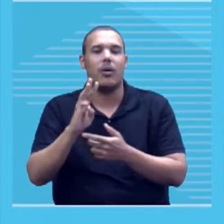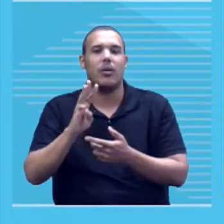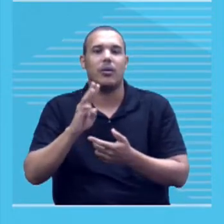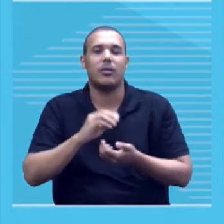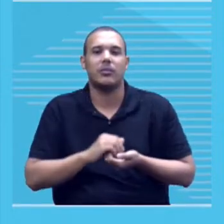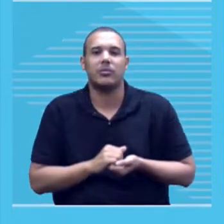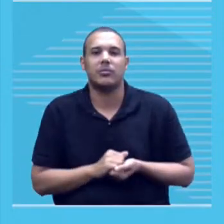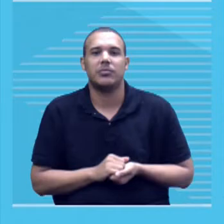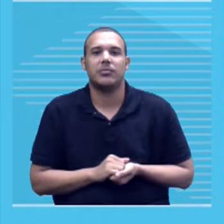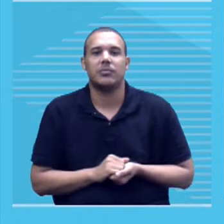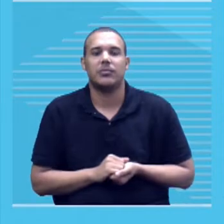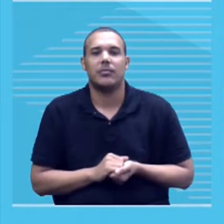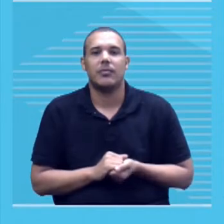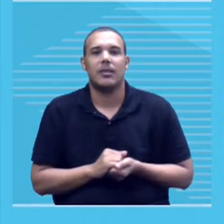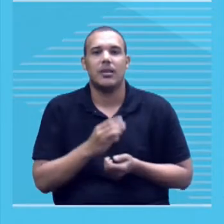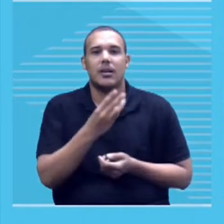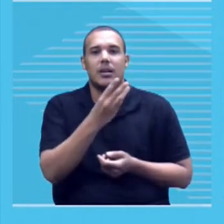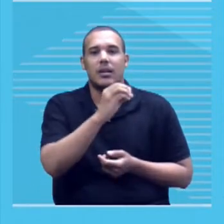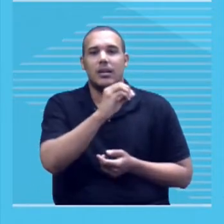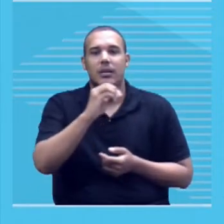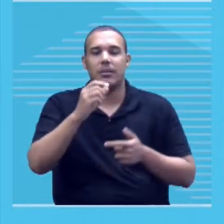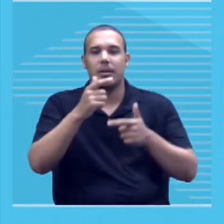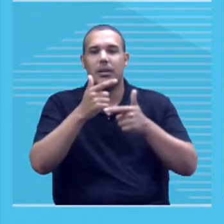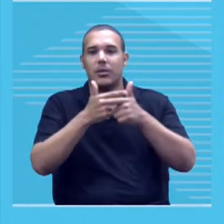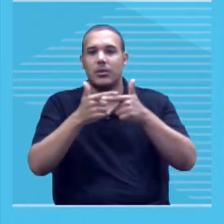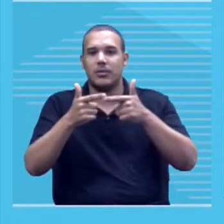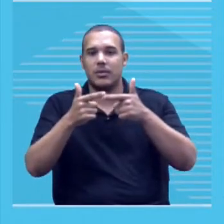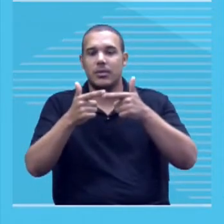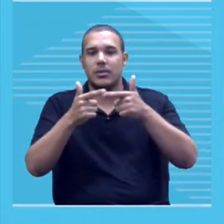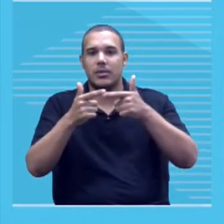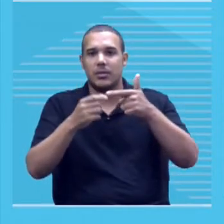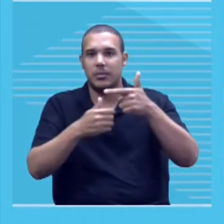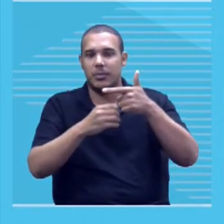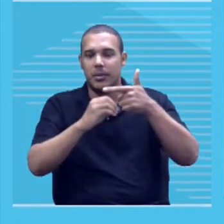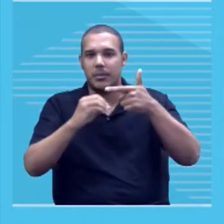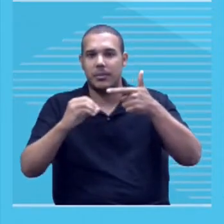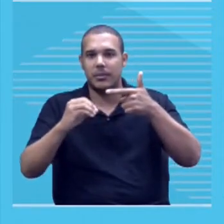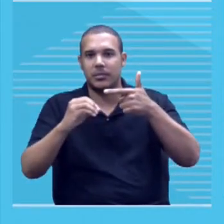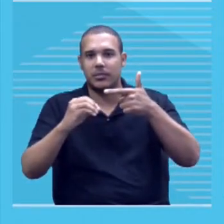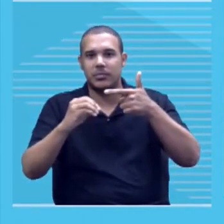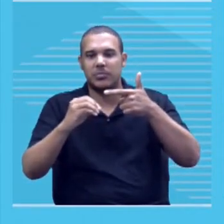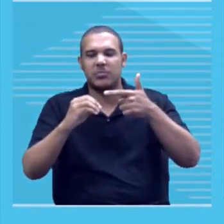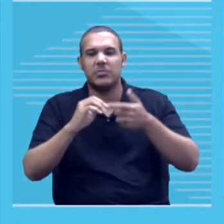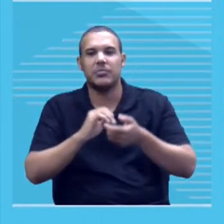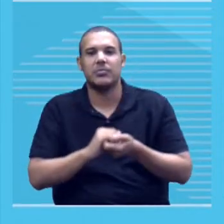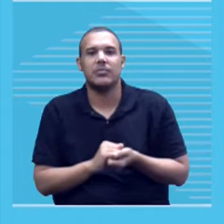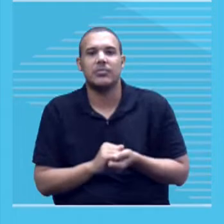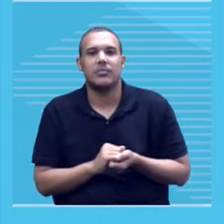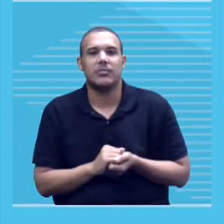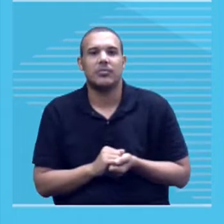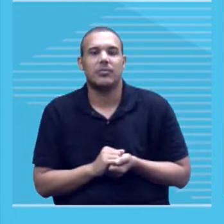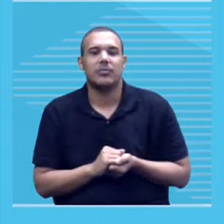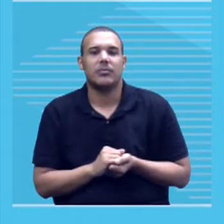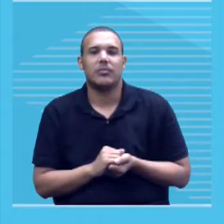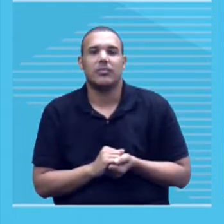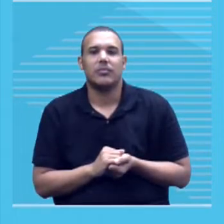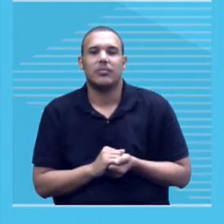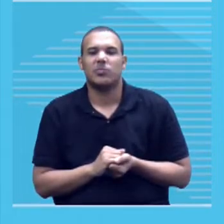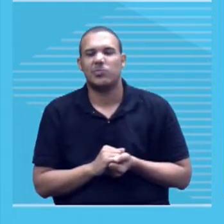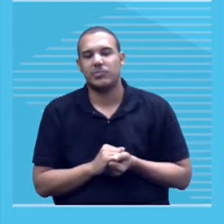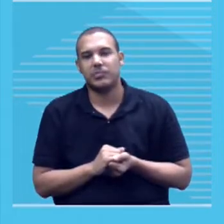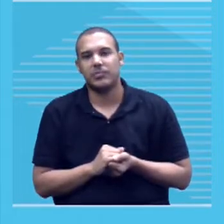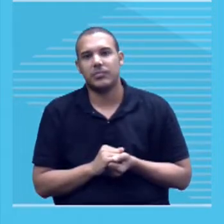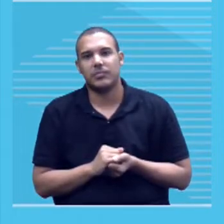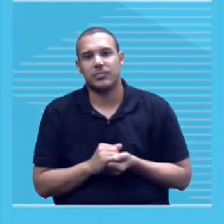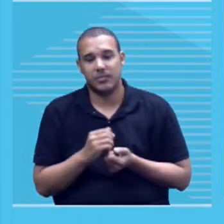3.000 dividido por 1.000, né? Para a gente jogar para quilowatt. Já falei dessa transformação hoje. Vezes. Ele falou